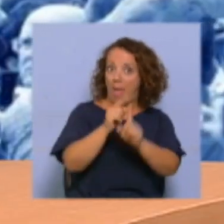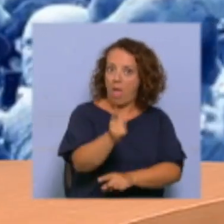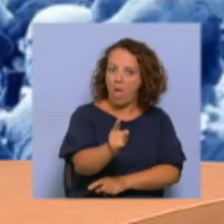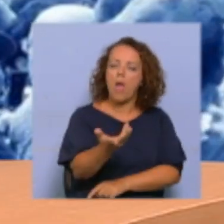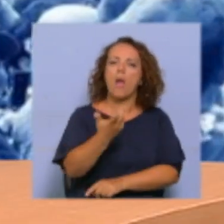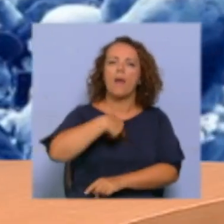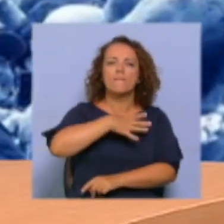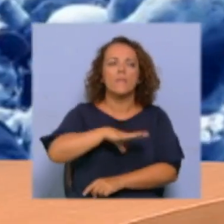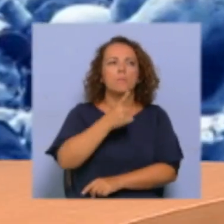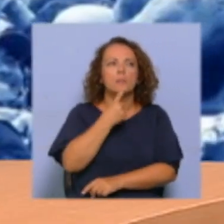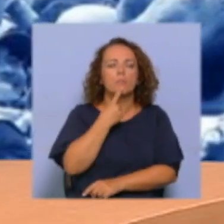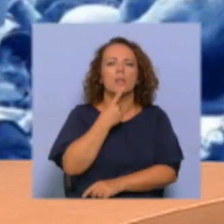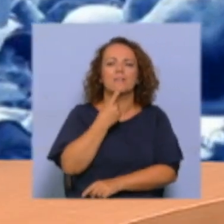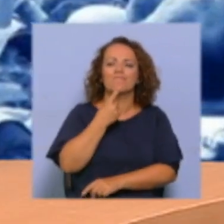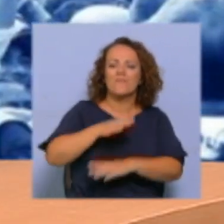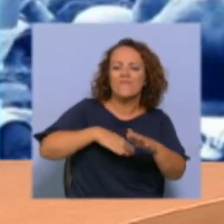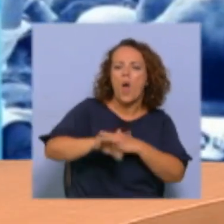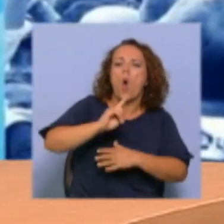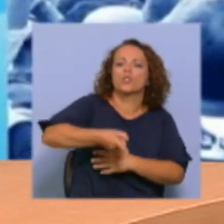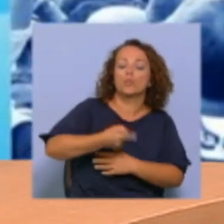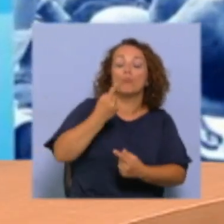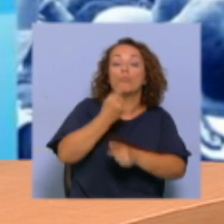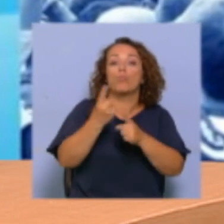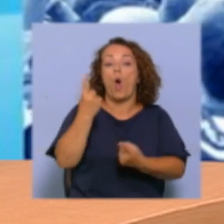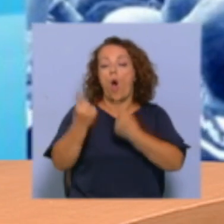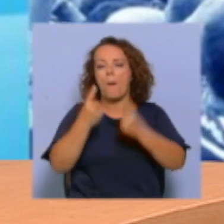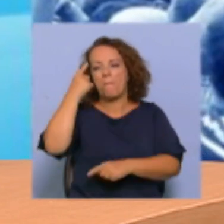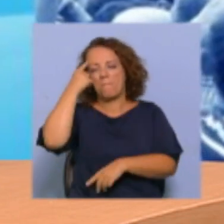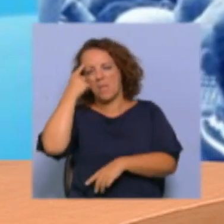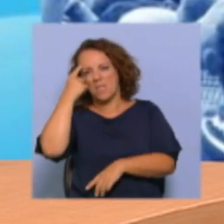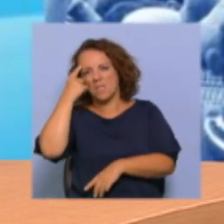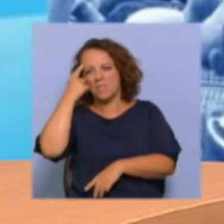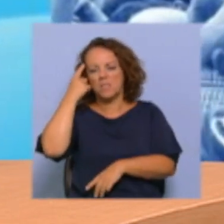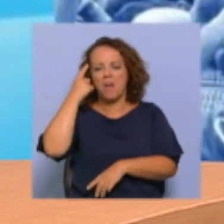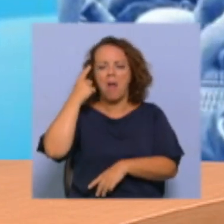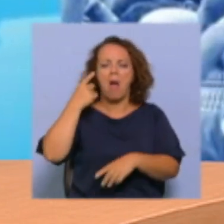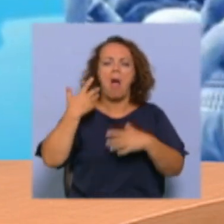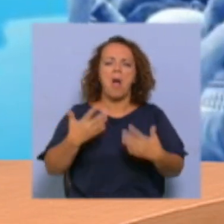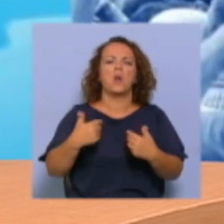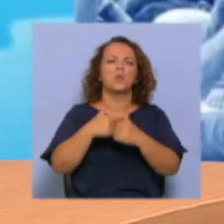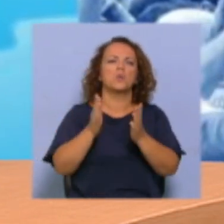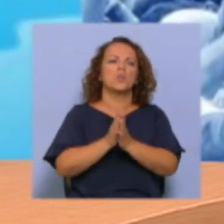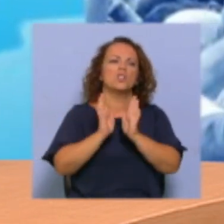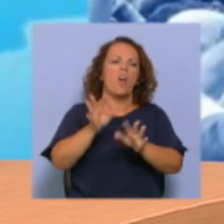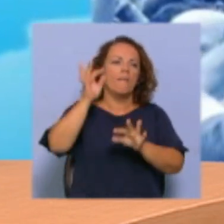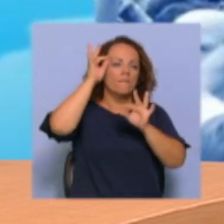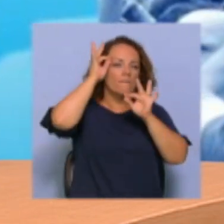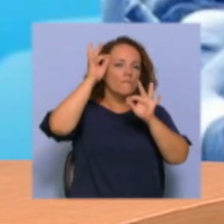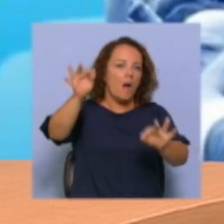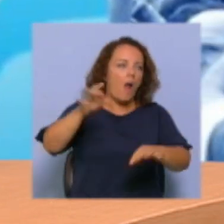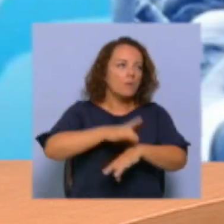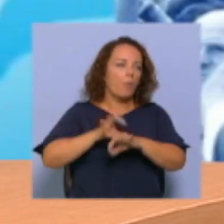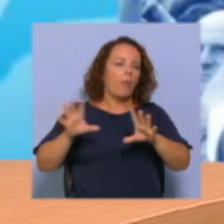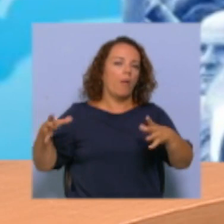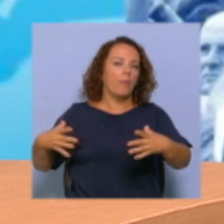que é que deveríamos fazer. Porque havia também quem pensasse que, a esta altura, nós já estávamos todos muito cansados de falar de pandemia e que